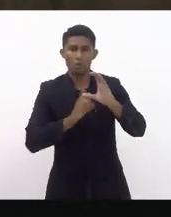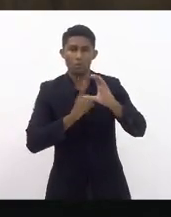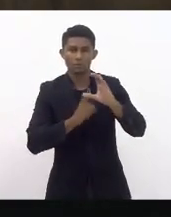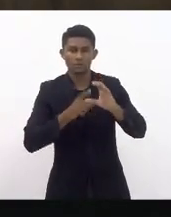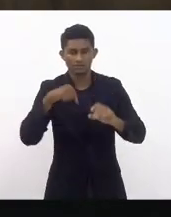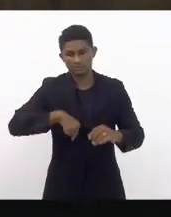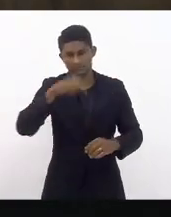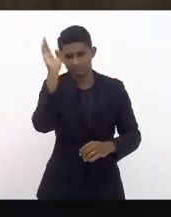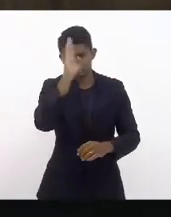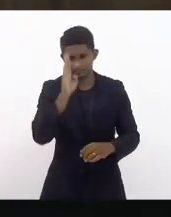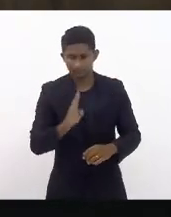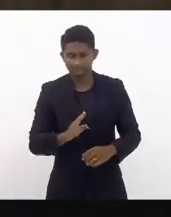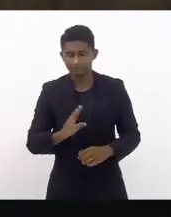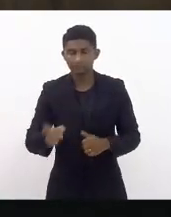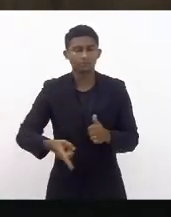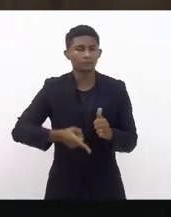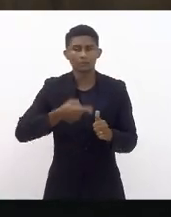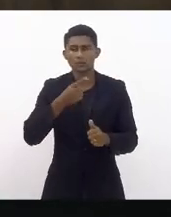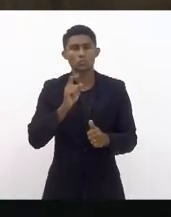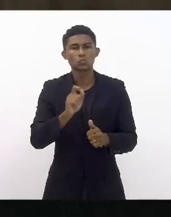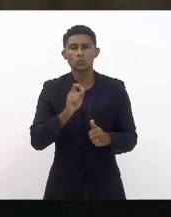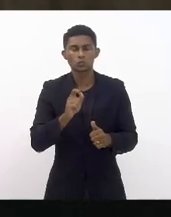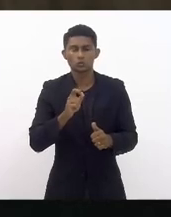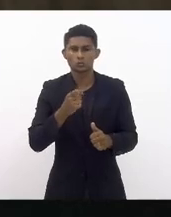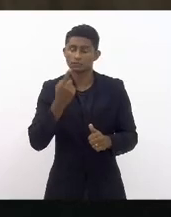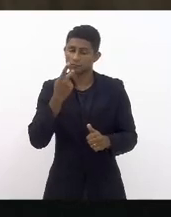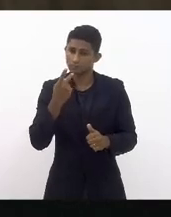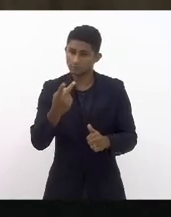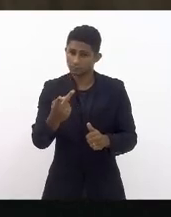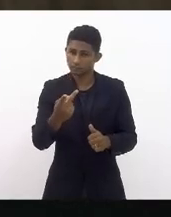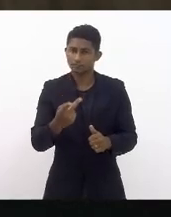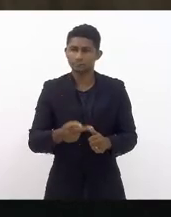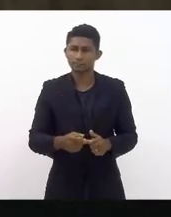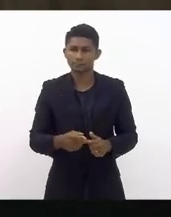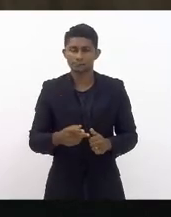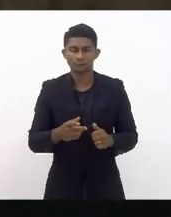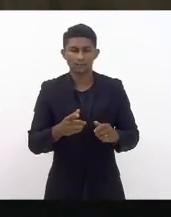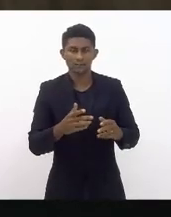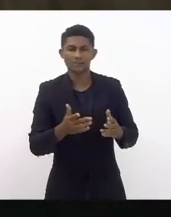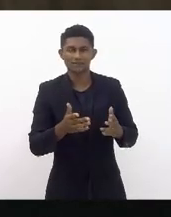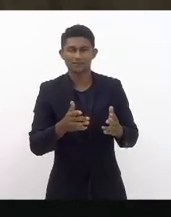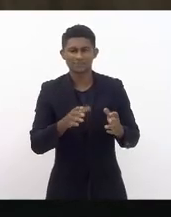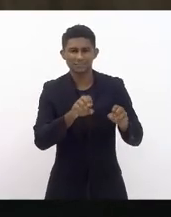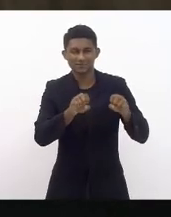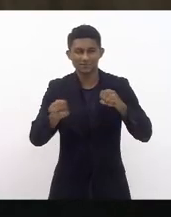presidente, declarar aqui que o ensino superior